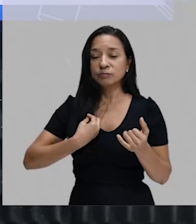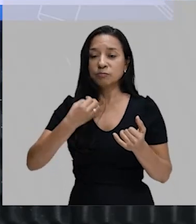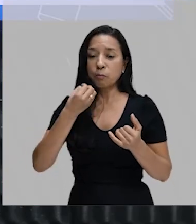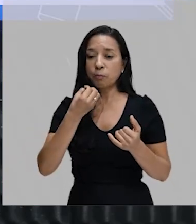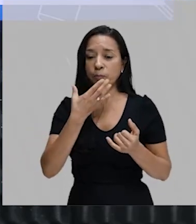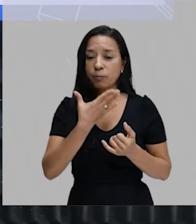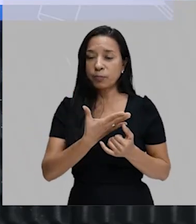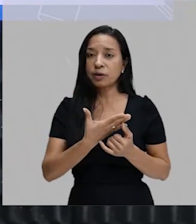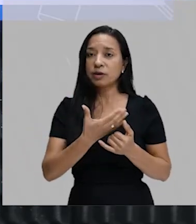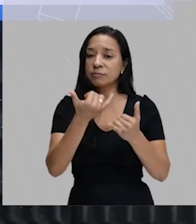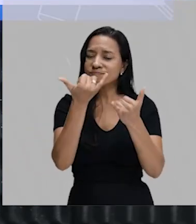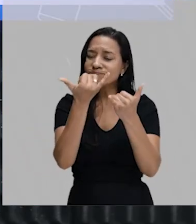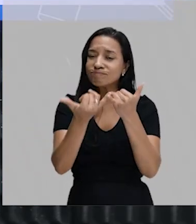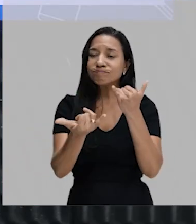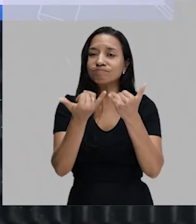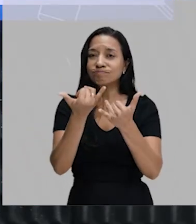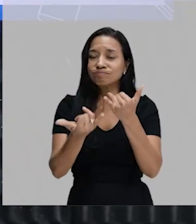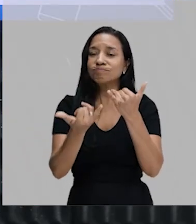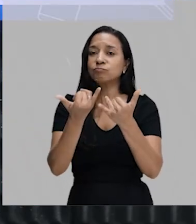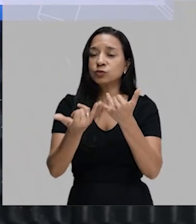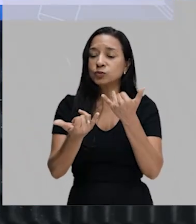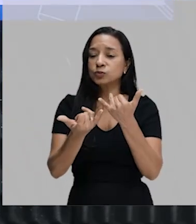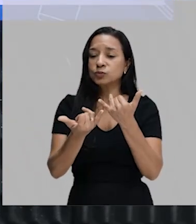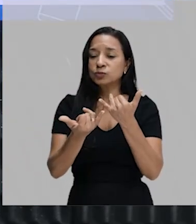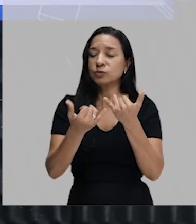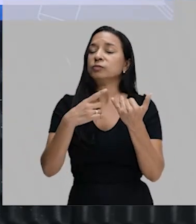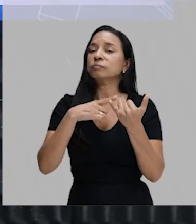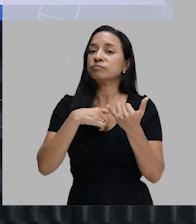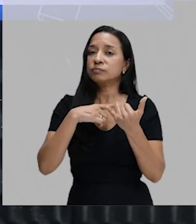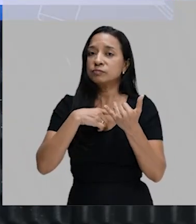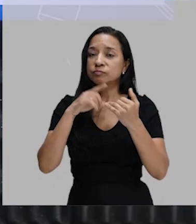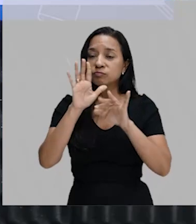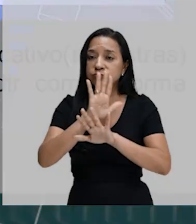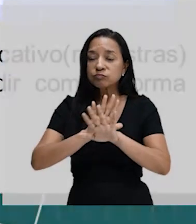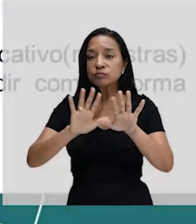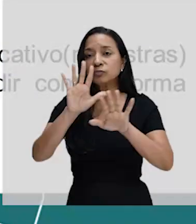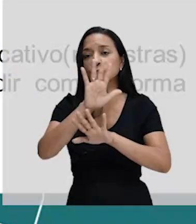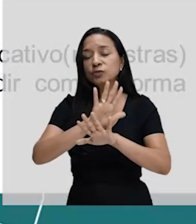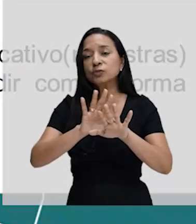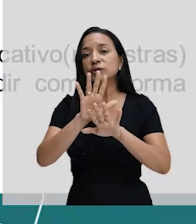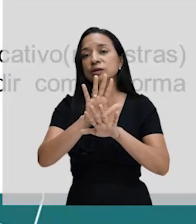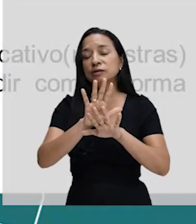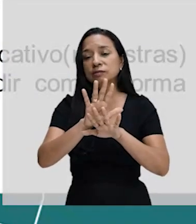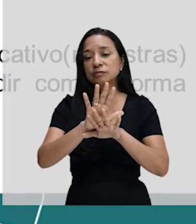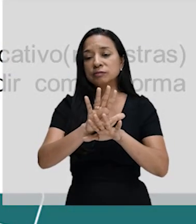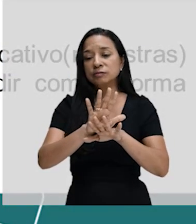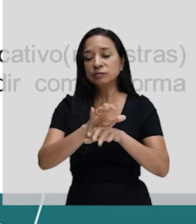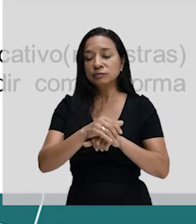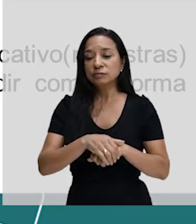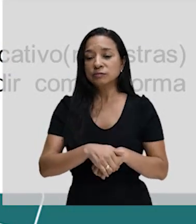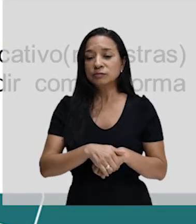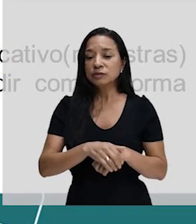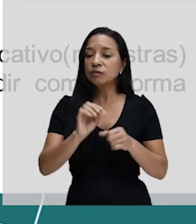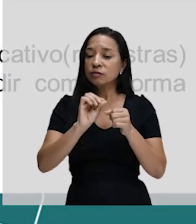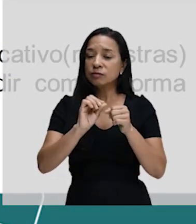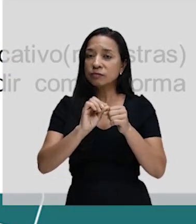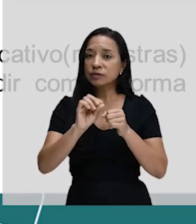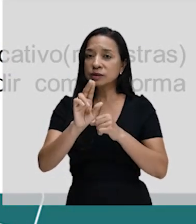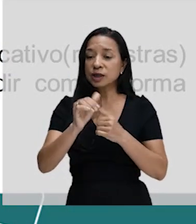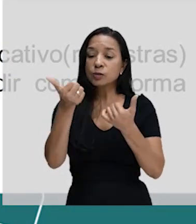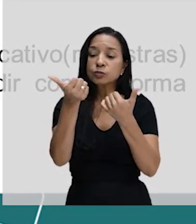bem semelhante. Então, tenham cuidado na hora de fazer